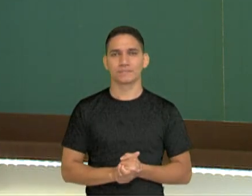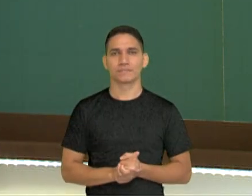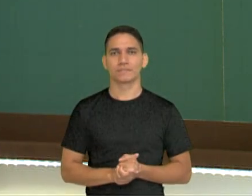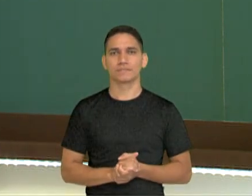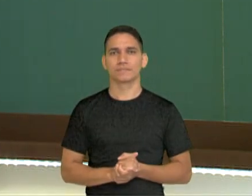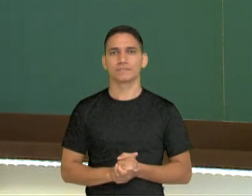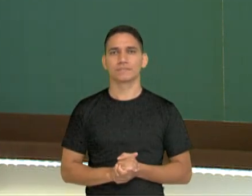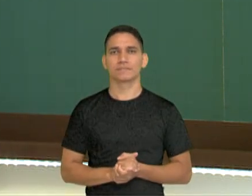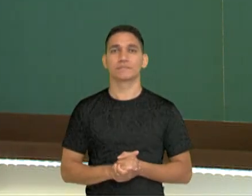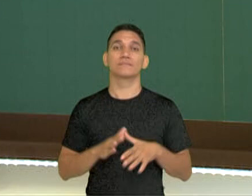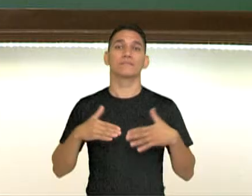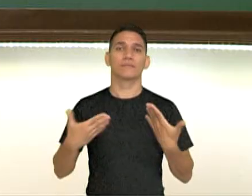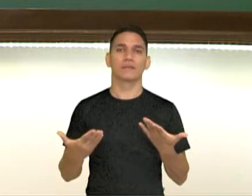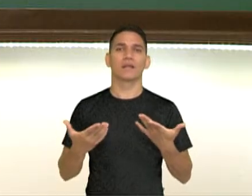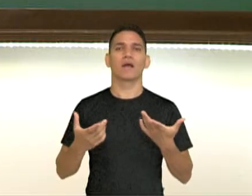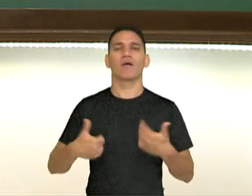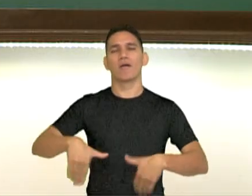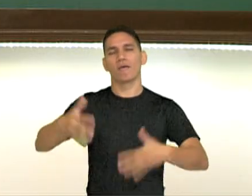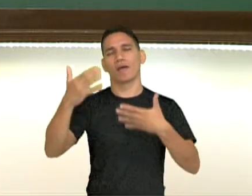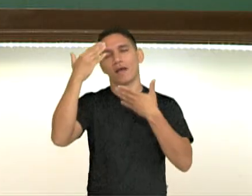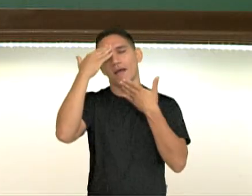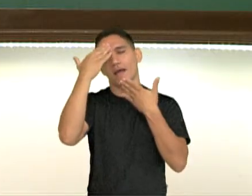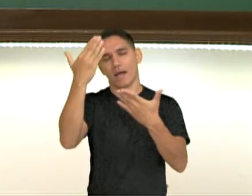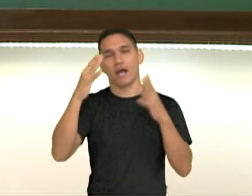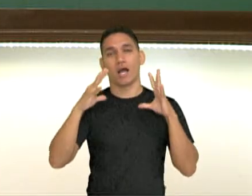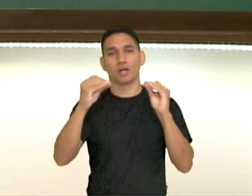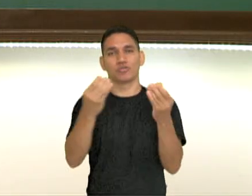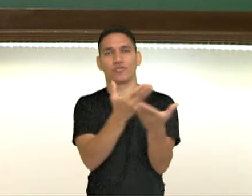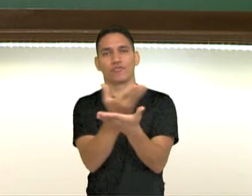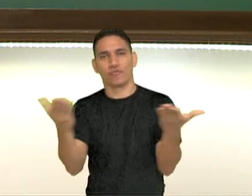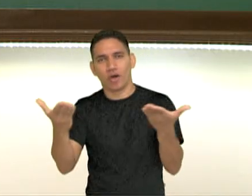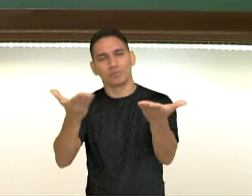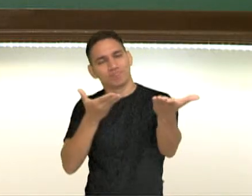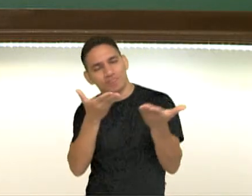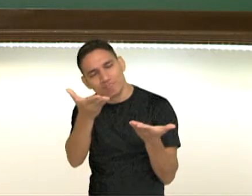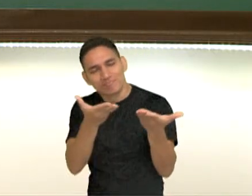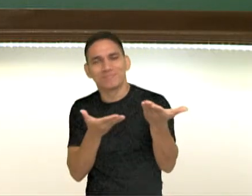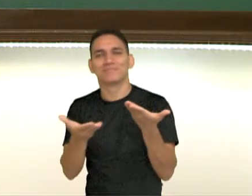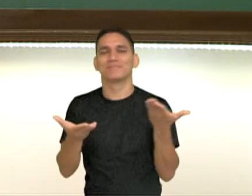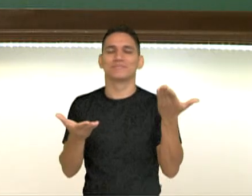Certo? Então, agora eu quero agradecer muito, né, a participação de vocês, né,